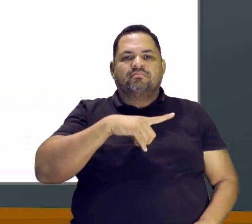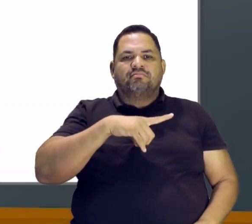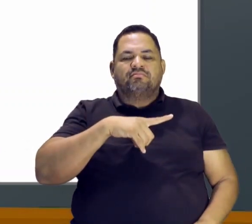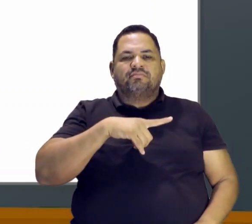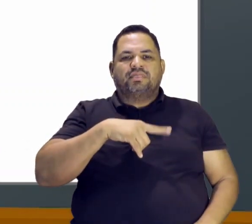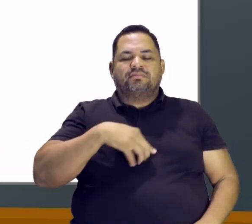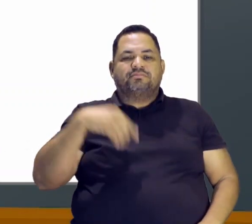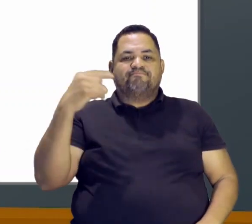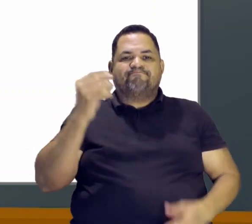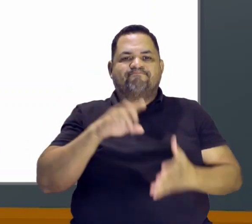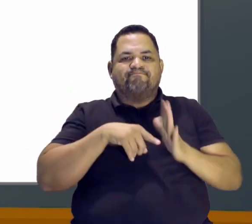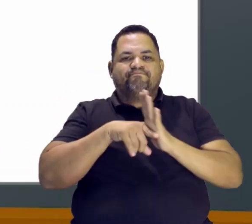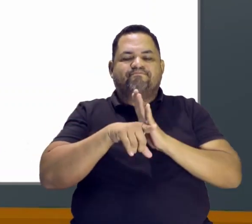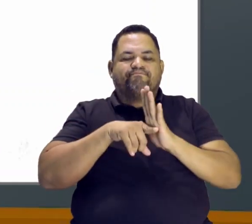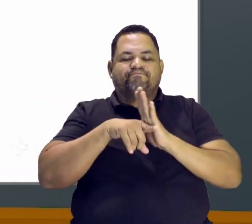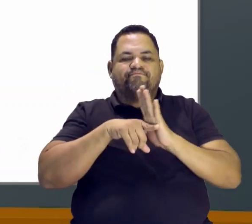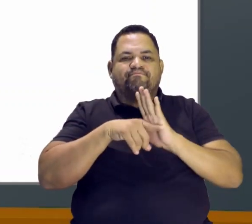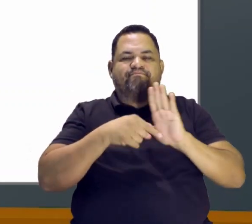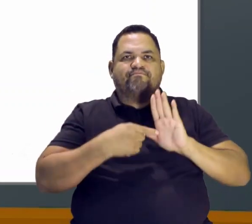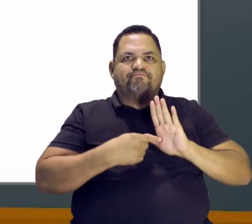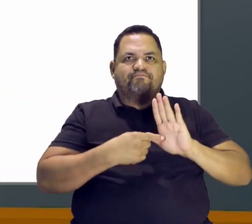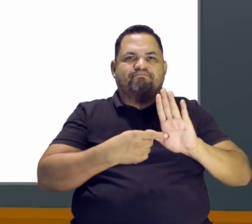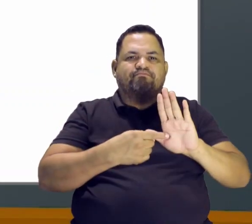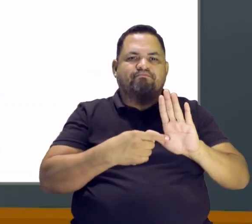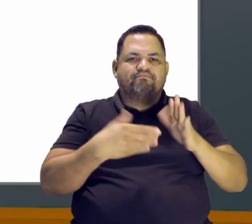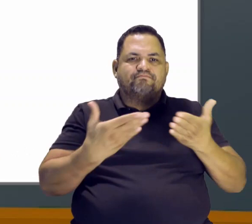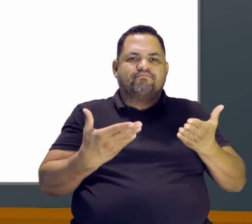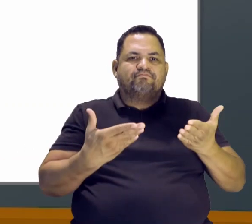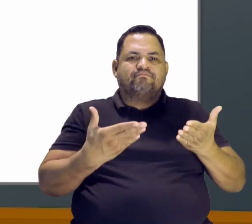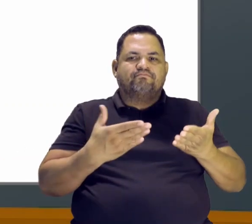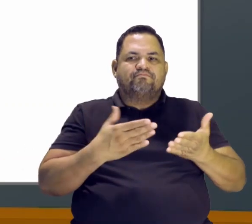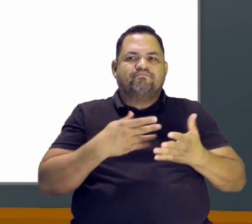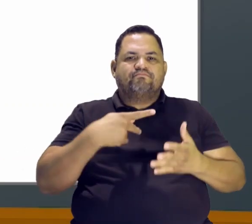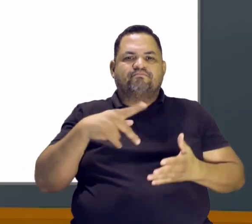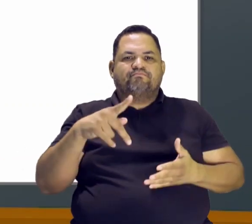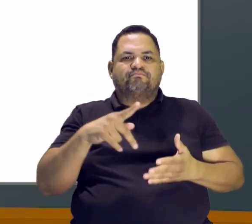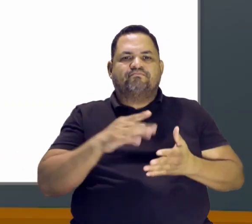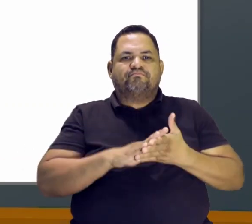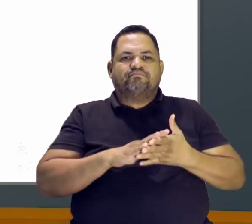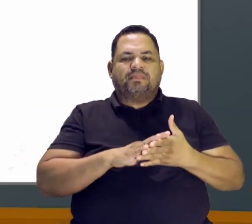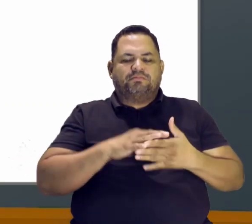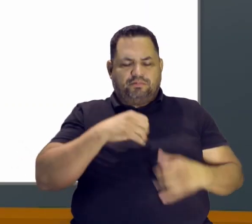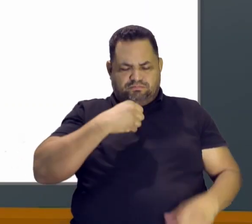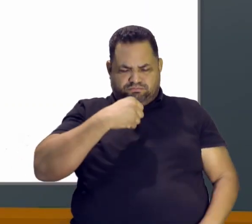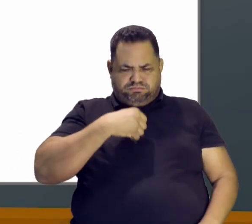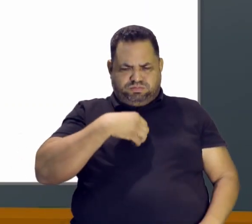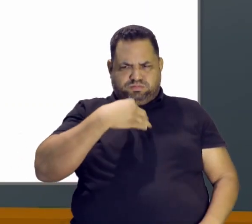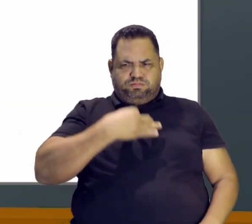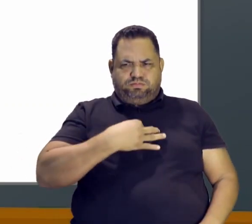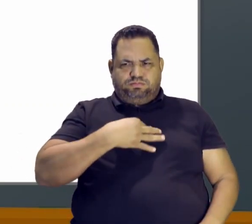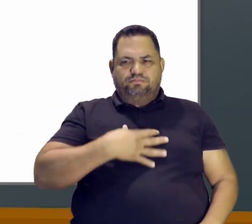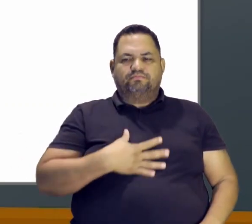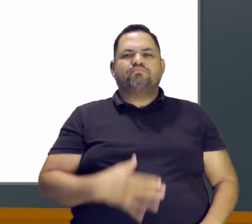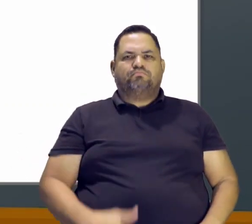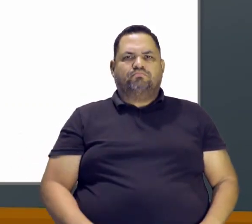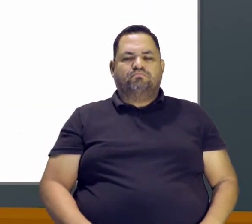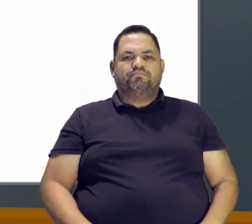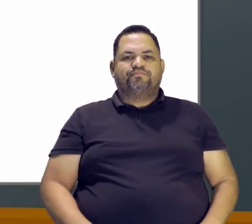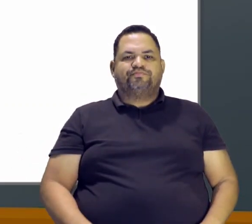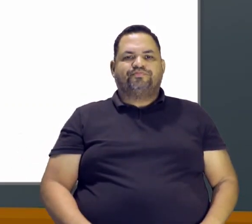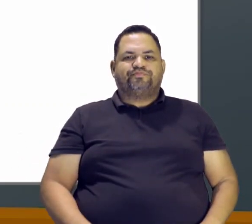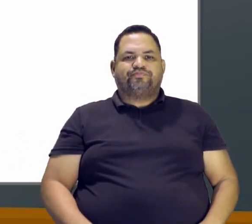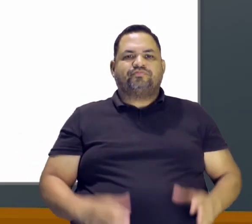que dizem que para você ficar de cara amarrada, fechada, sabe, carrancudo,